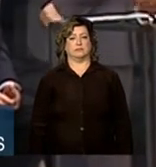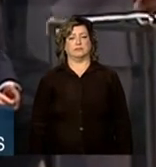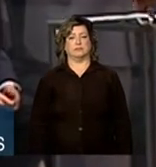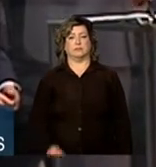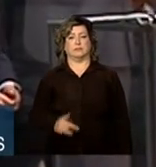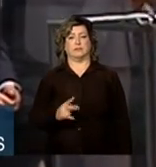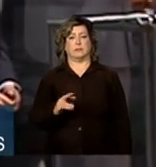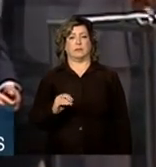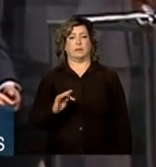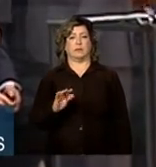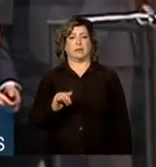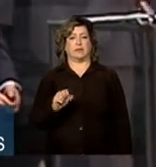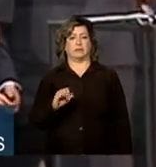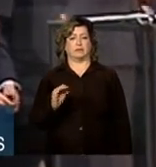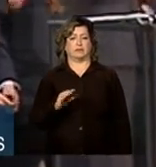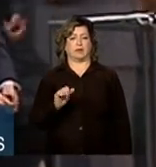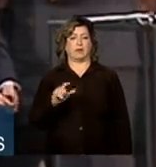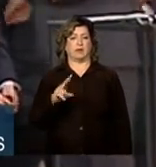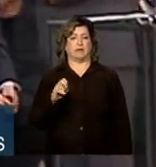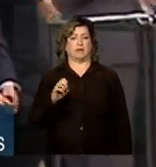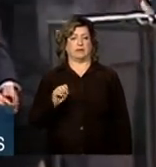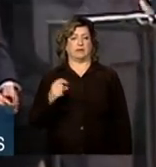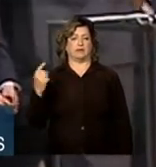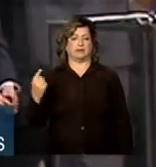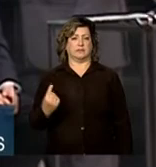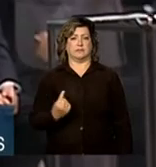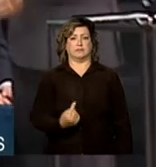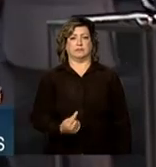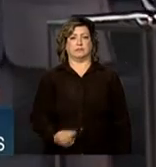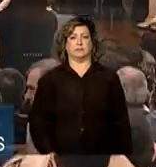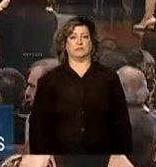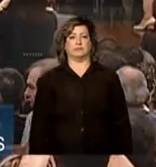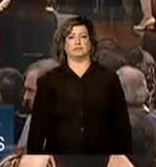Protásio Alves, Jussandro Bortolom.